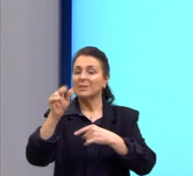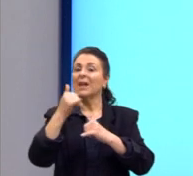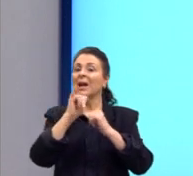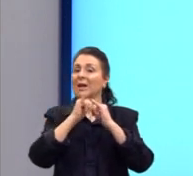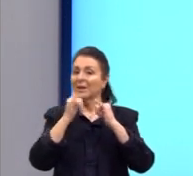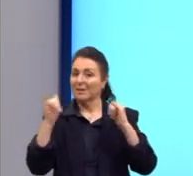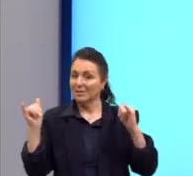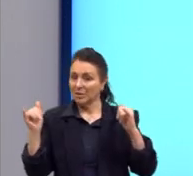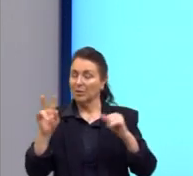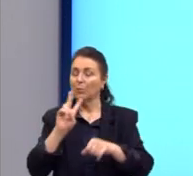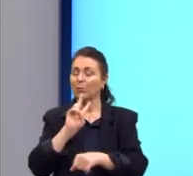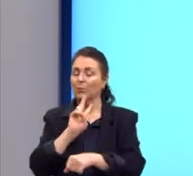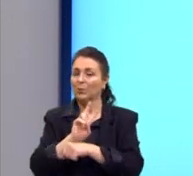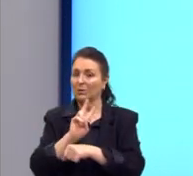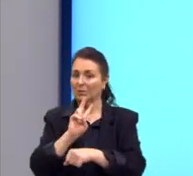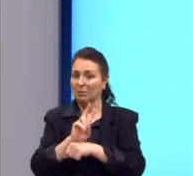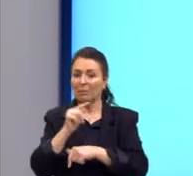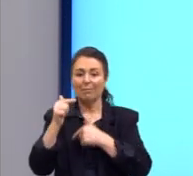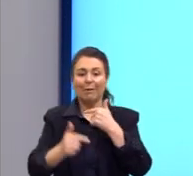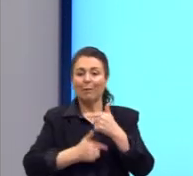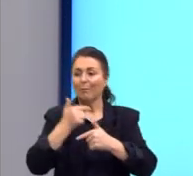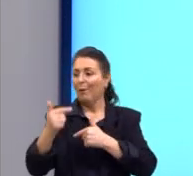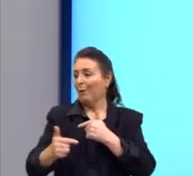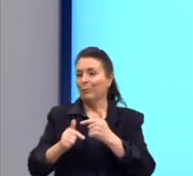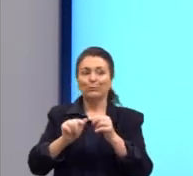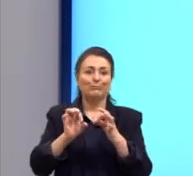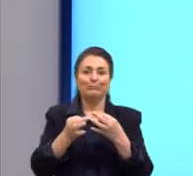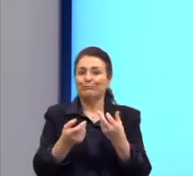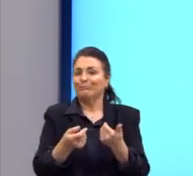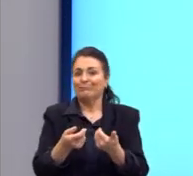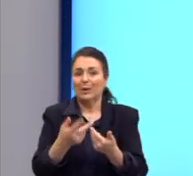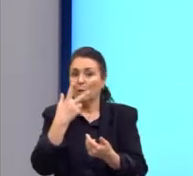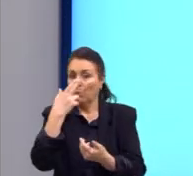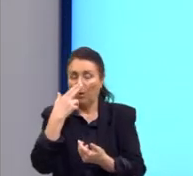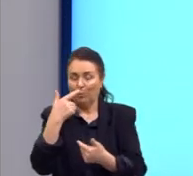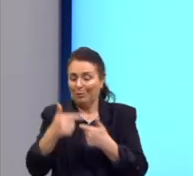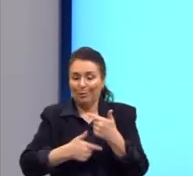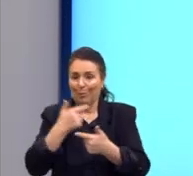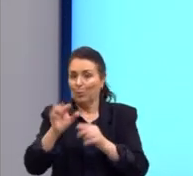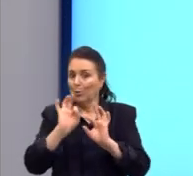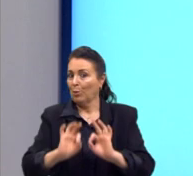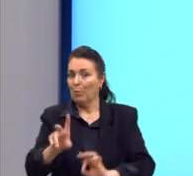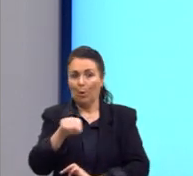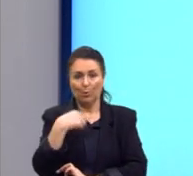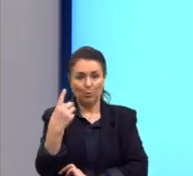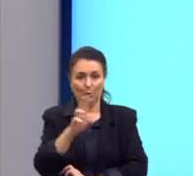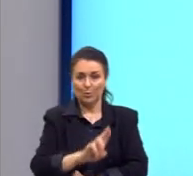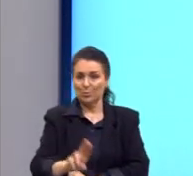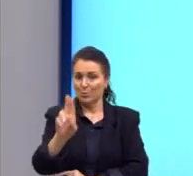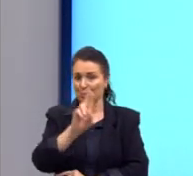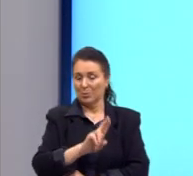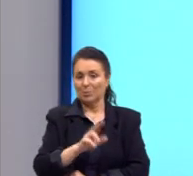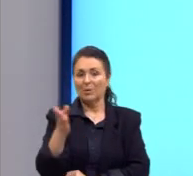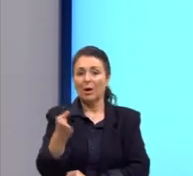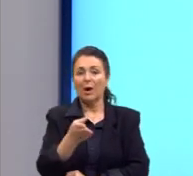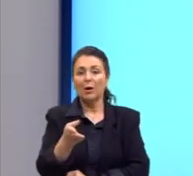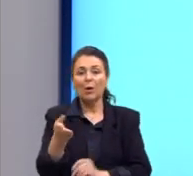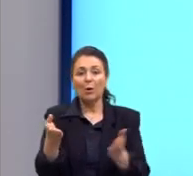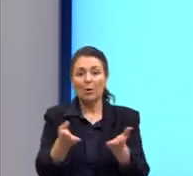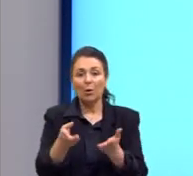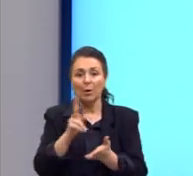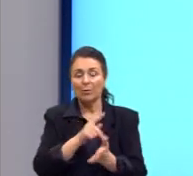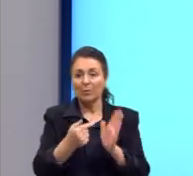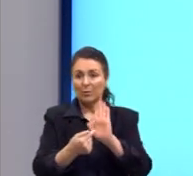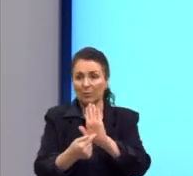tá Então cuide E aí é bom e agora eu vou mostrar essa